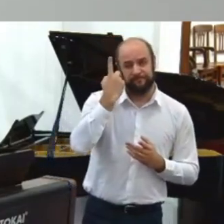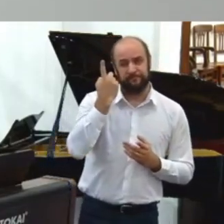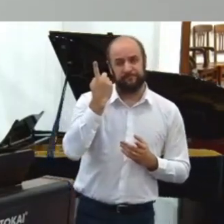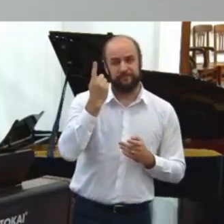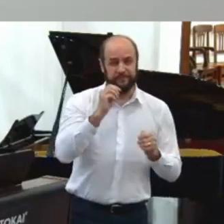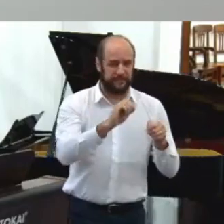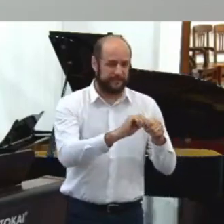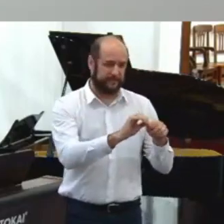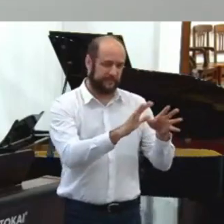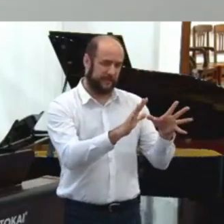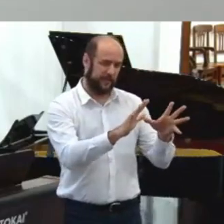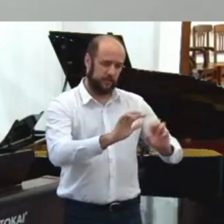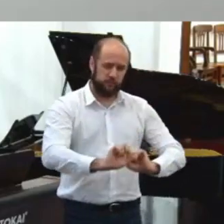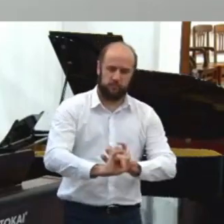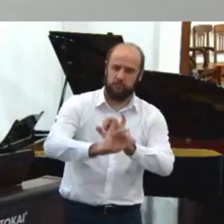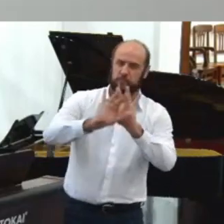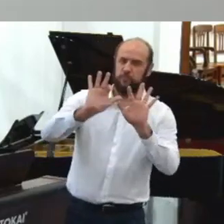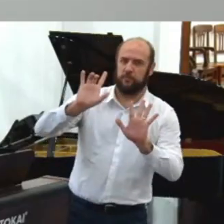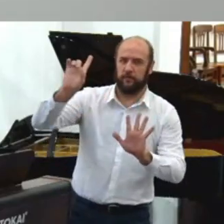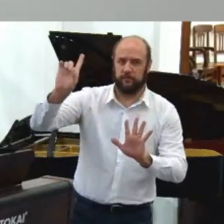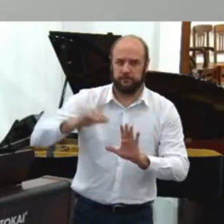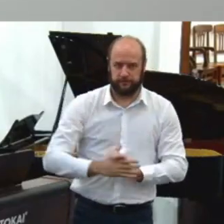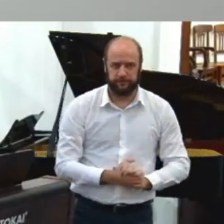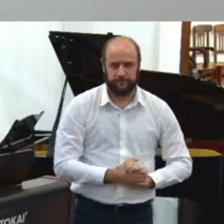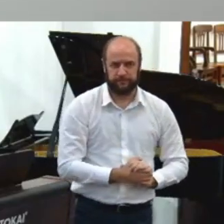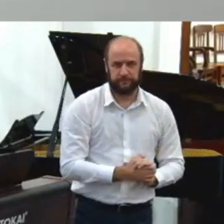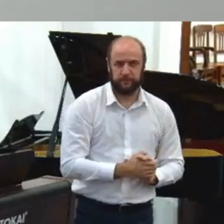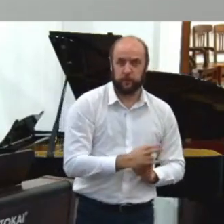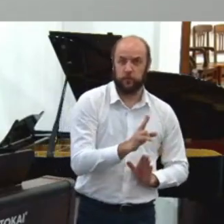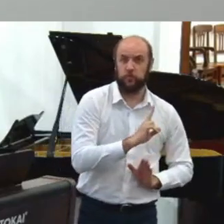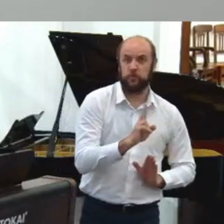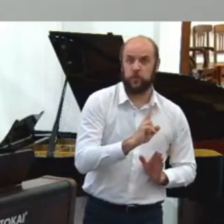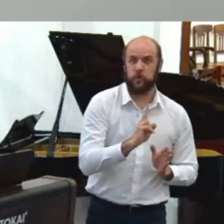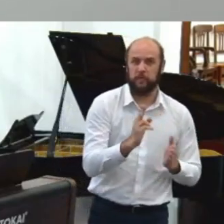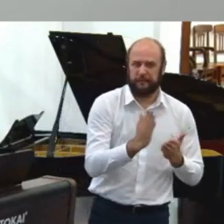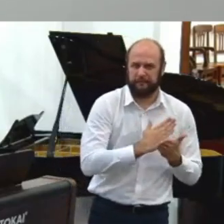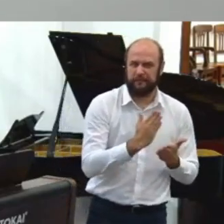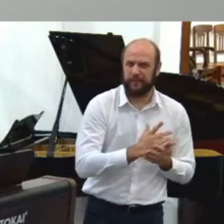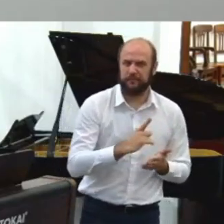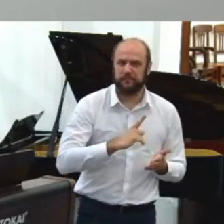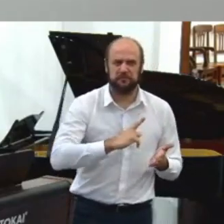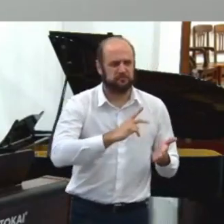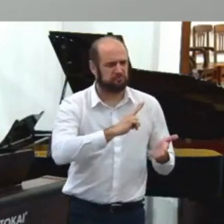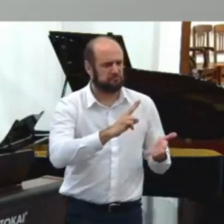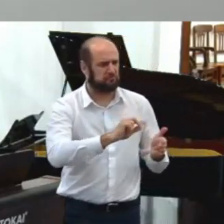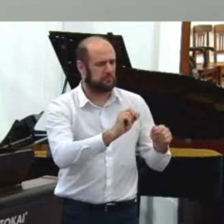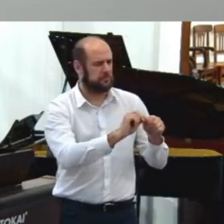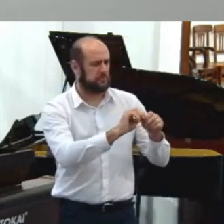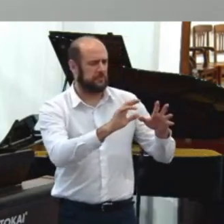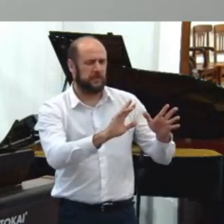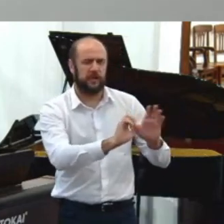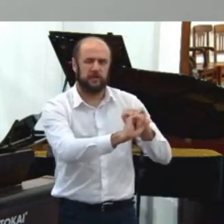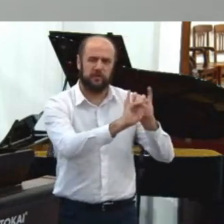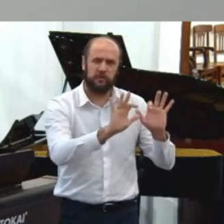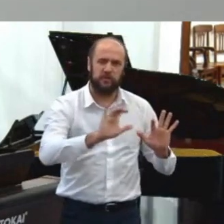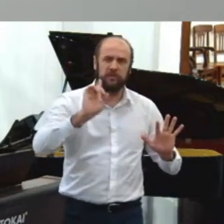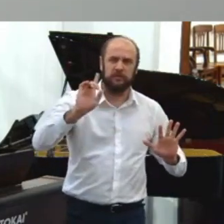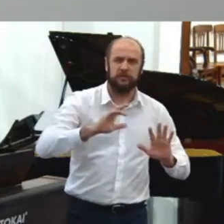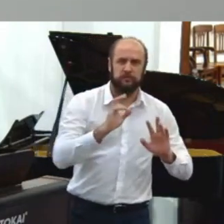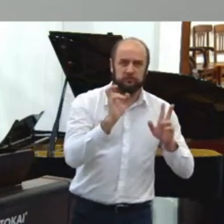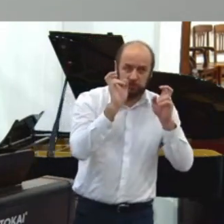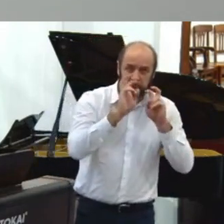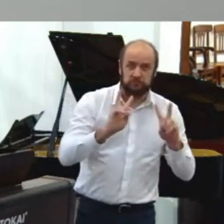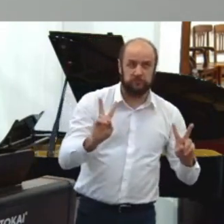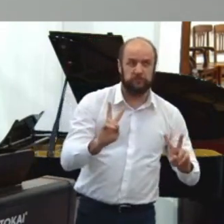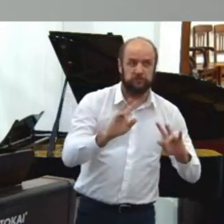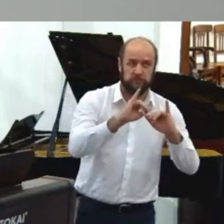criado para a glória de Deus. Nós temos até nome de livros, nomes talvez de livros com essa perspectiva, criados